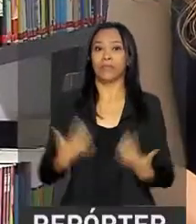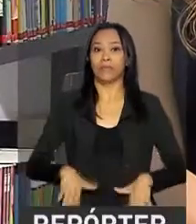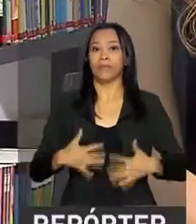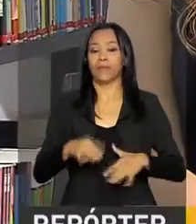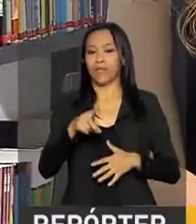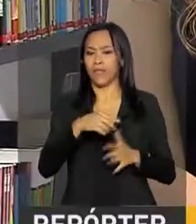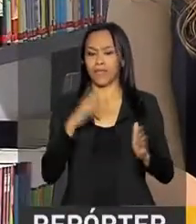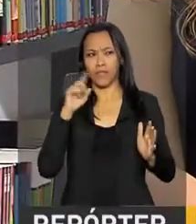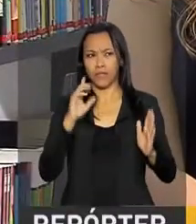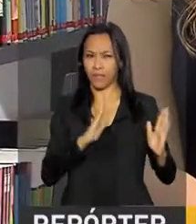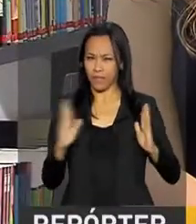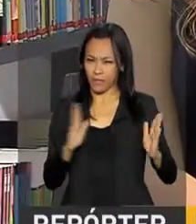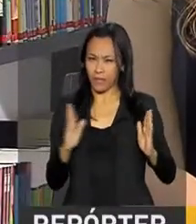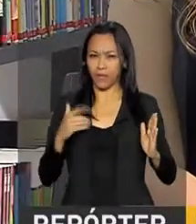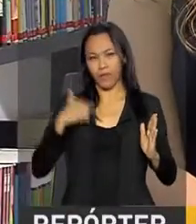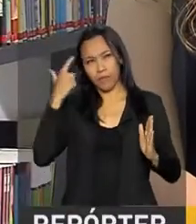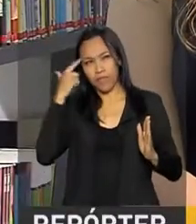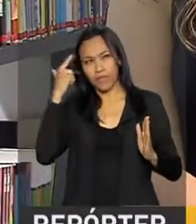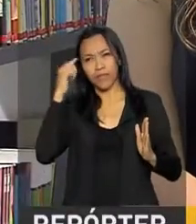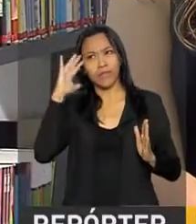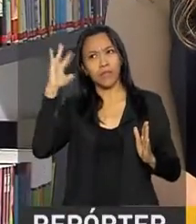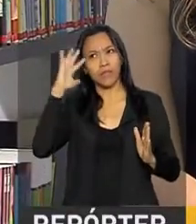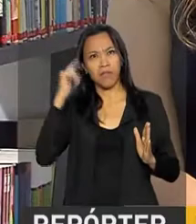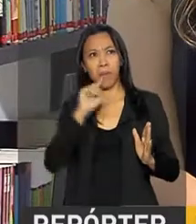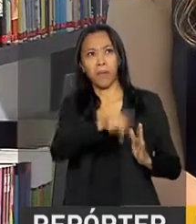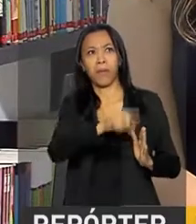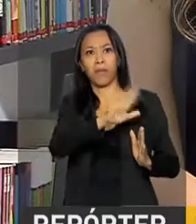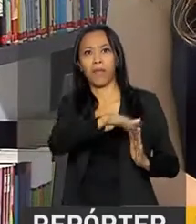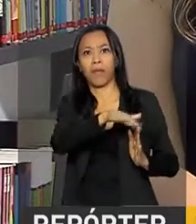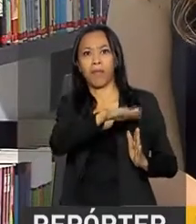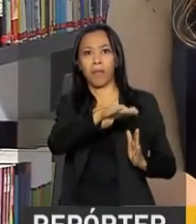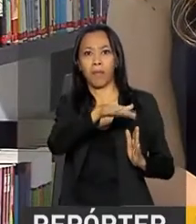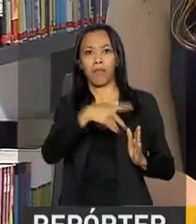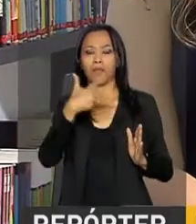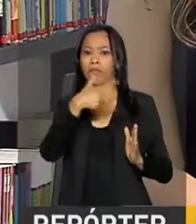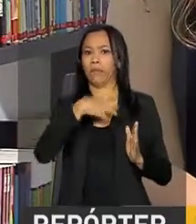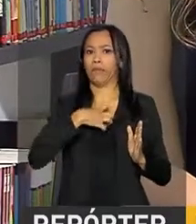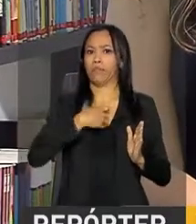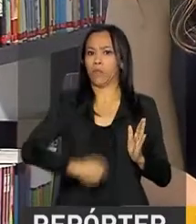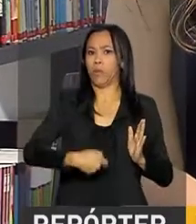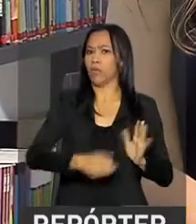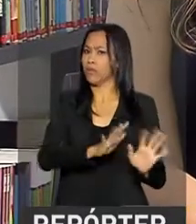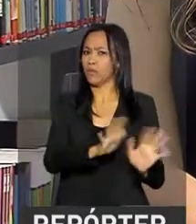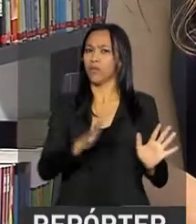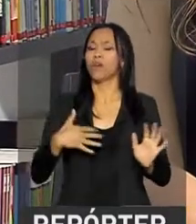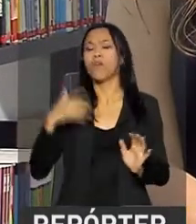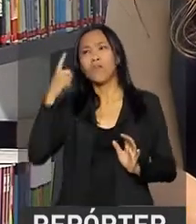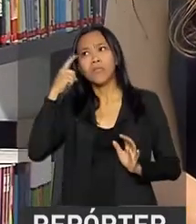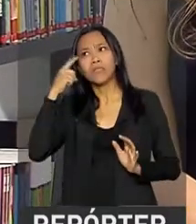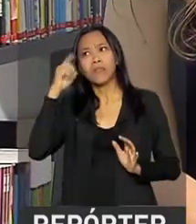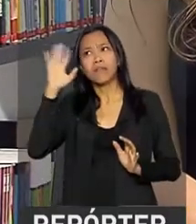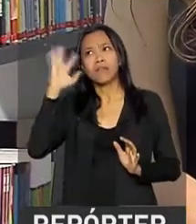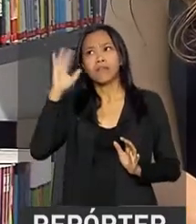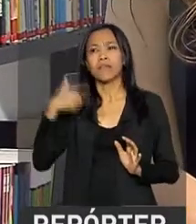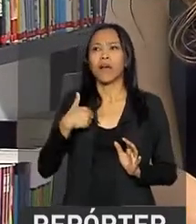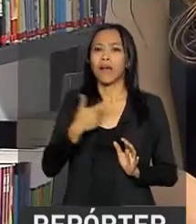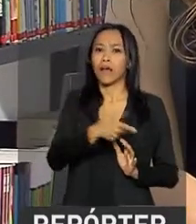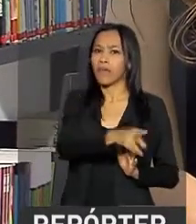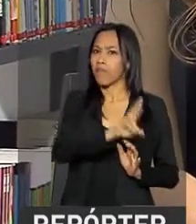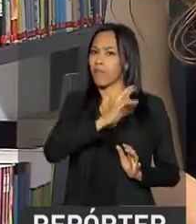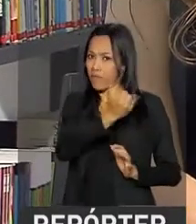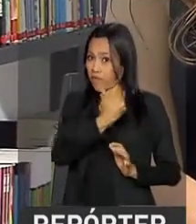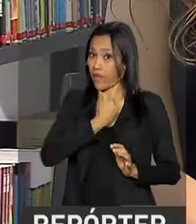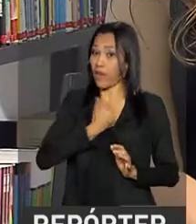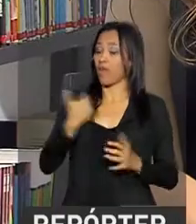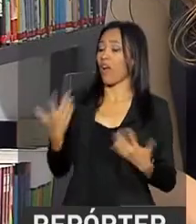fiquei pensando esse estado só que nunca tanto para ficar né cobrando e tudo mas eu sempre ficava pensando nesse resultado ela disse ah mãe acho que